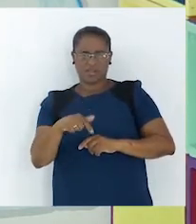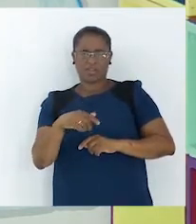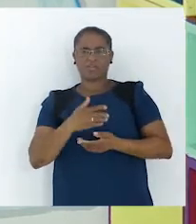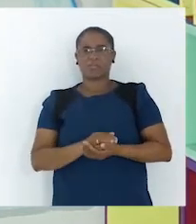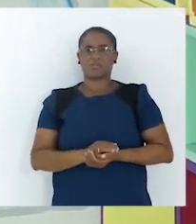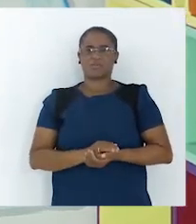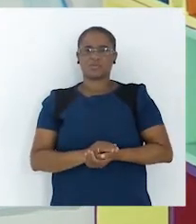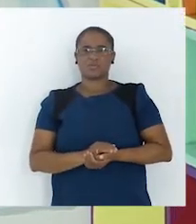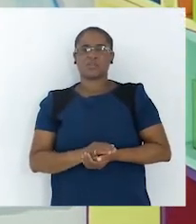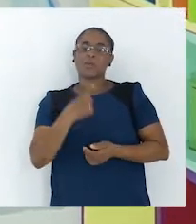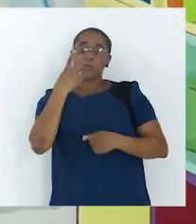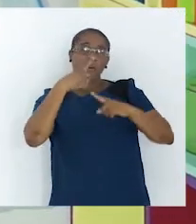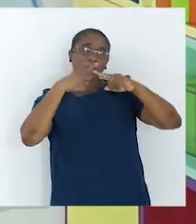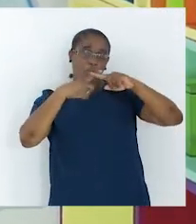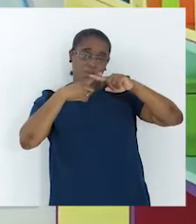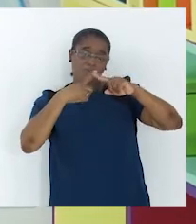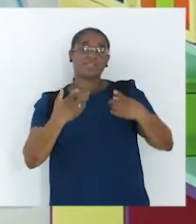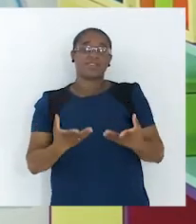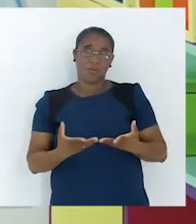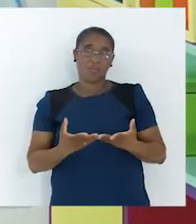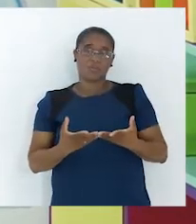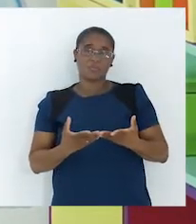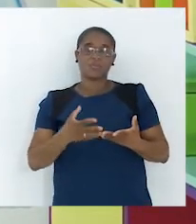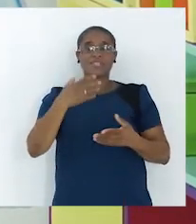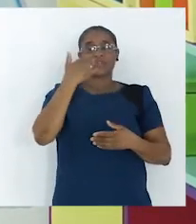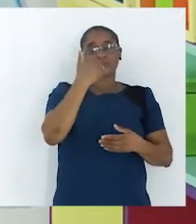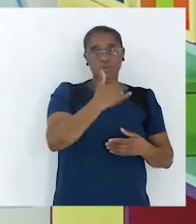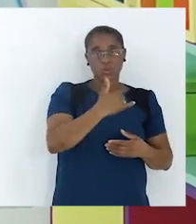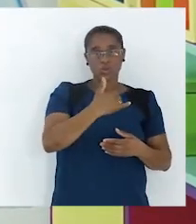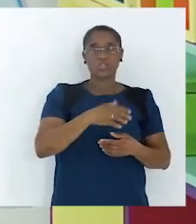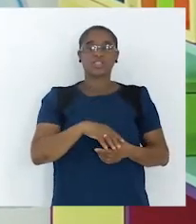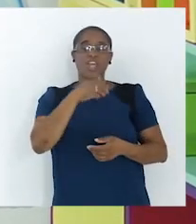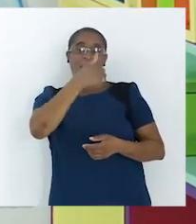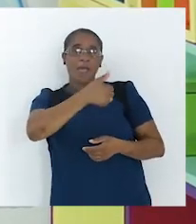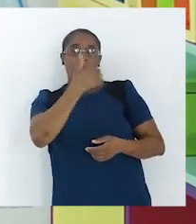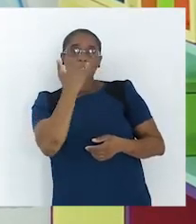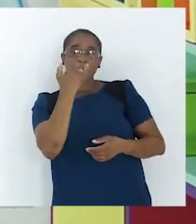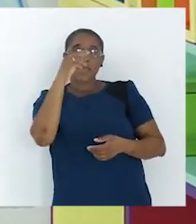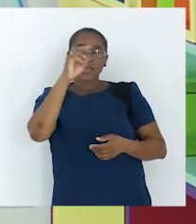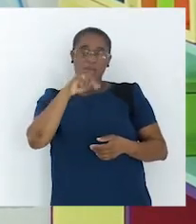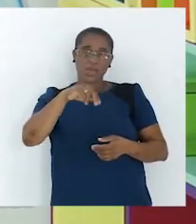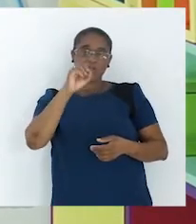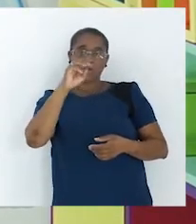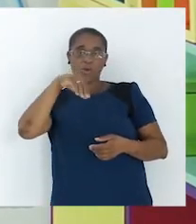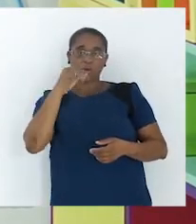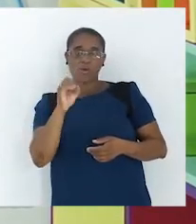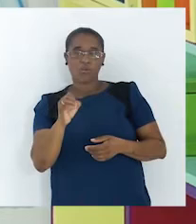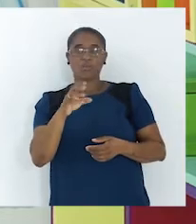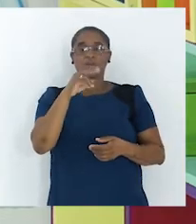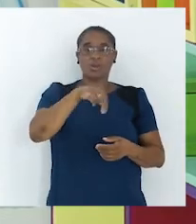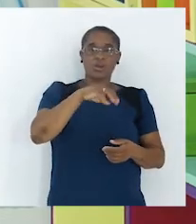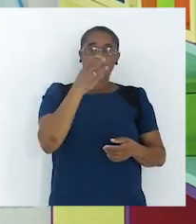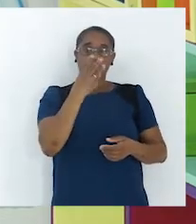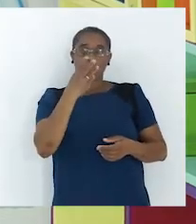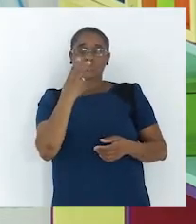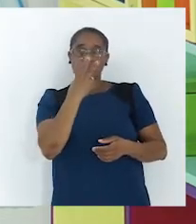uma multiplicação é de dois bynunes um binômio dois termos